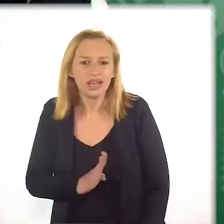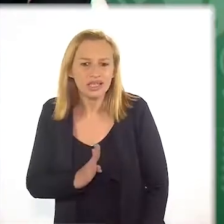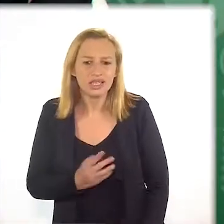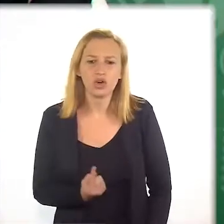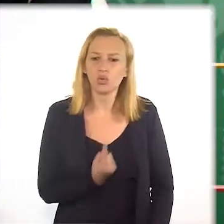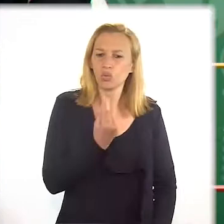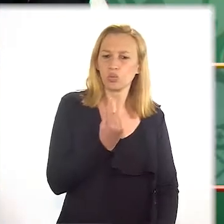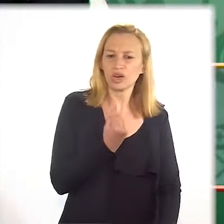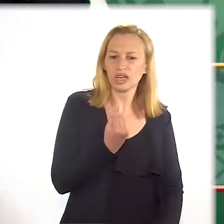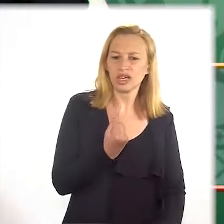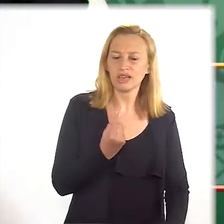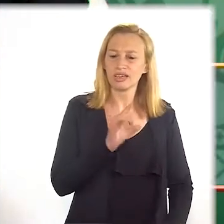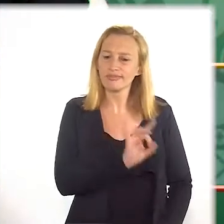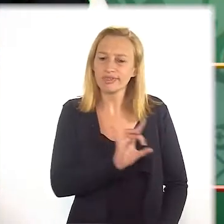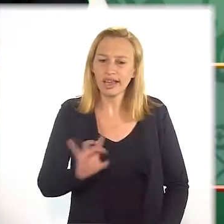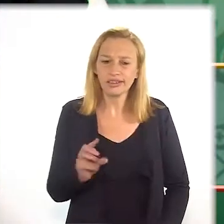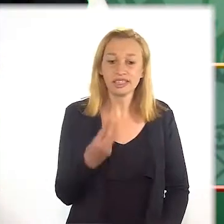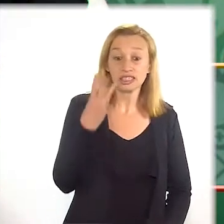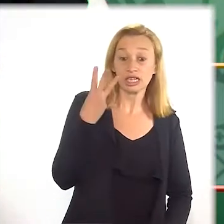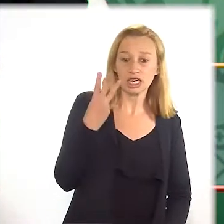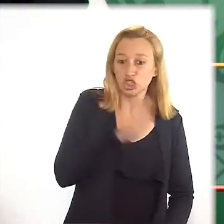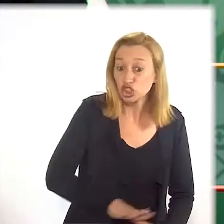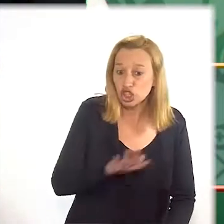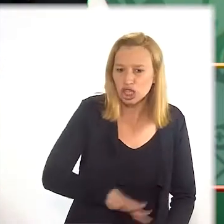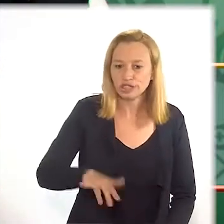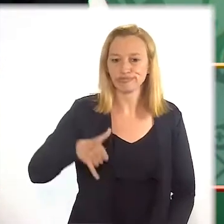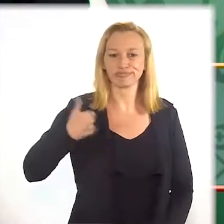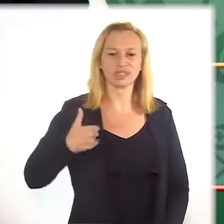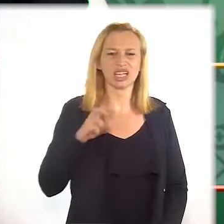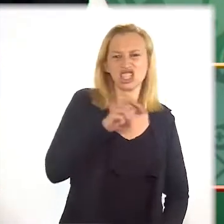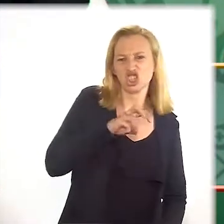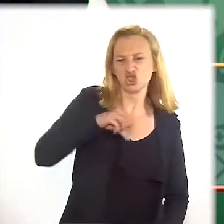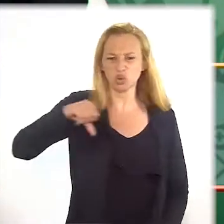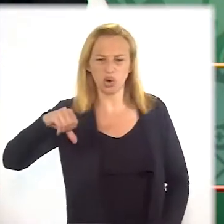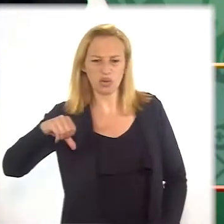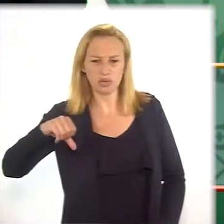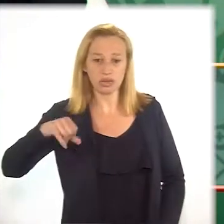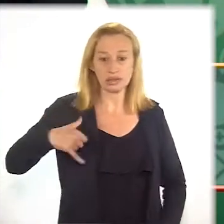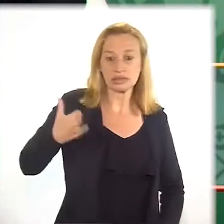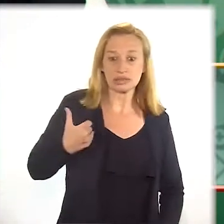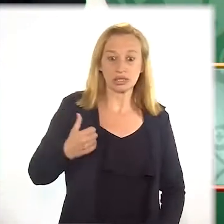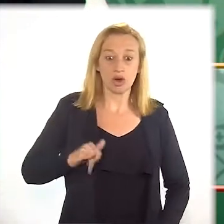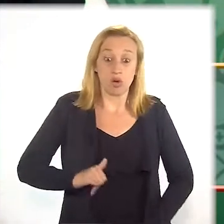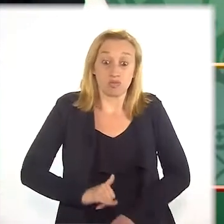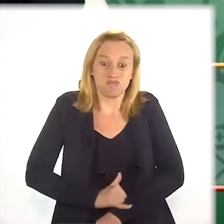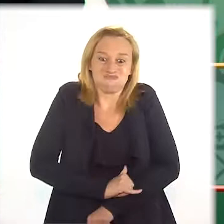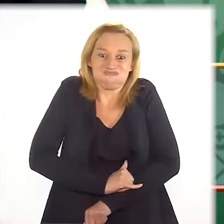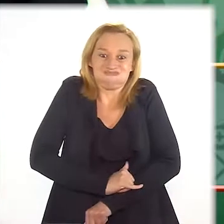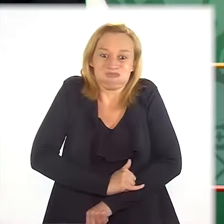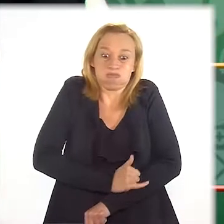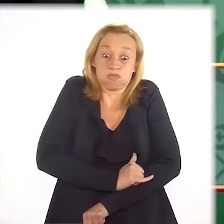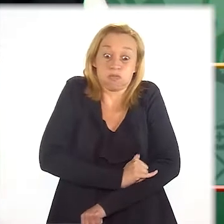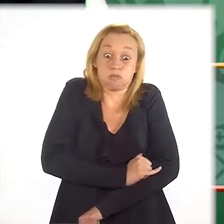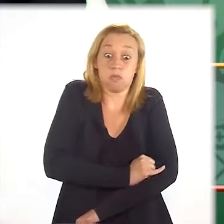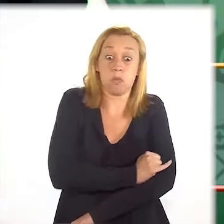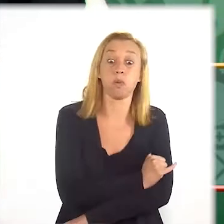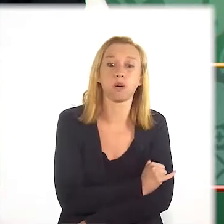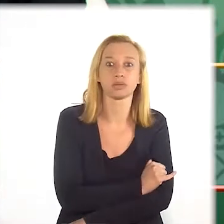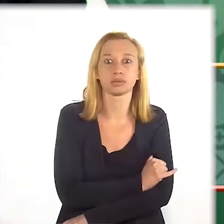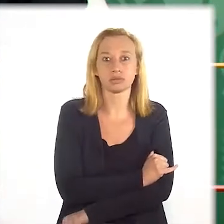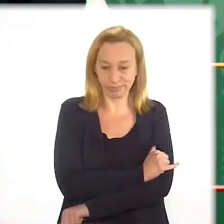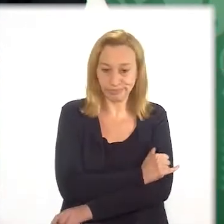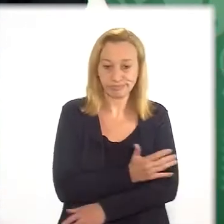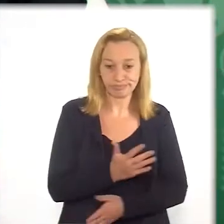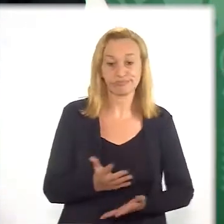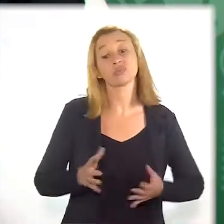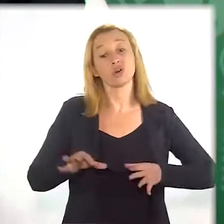Brasil, 1 em cada 3 crianças com idade entre 5 e 9 anos está com excesso de peso ou obesidade.